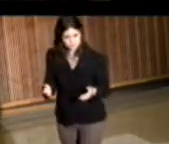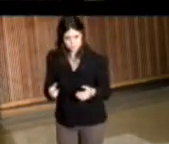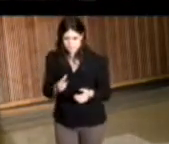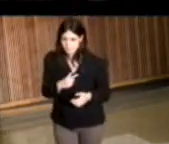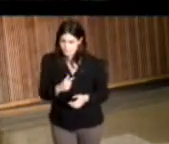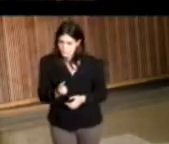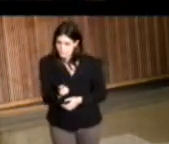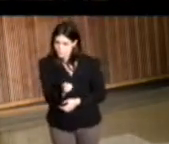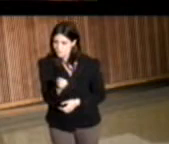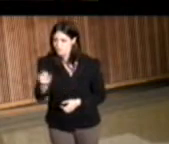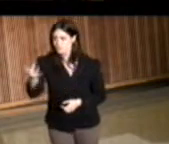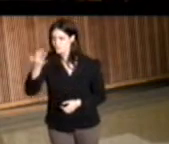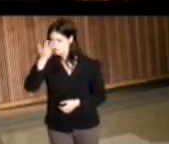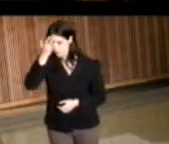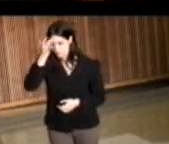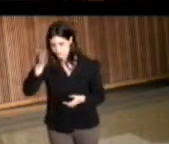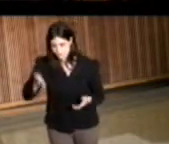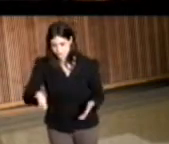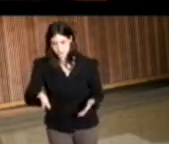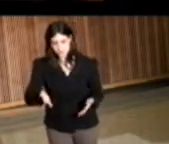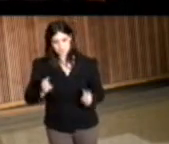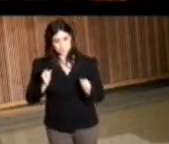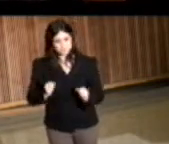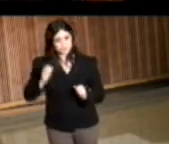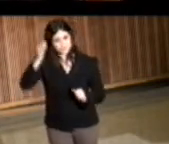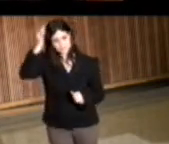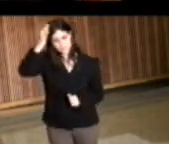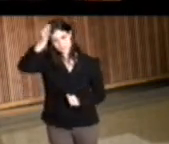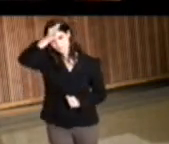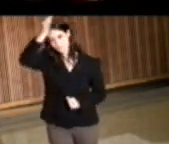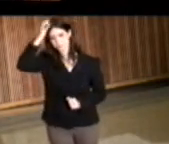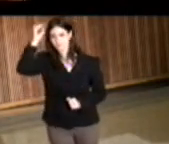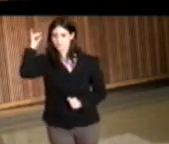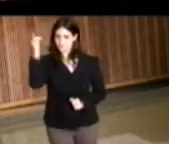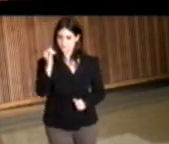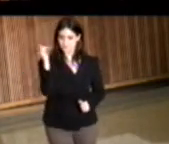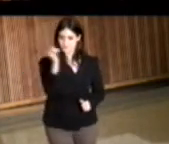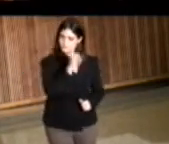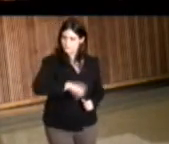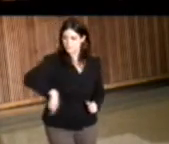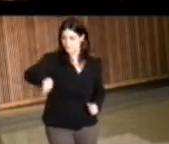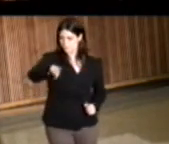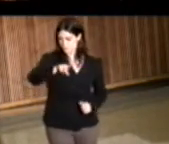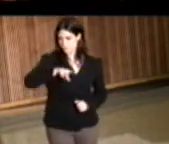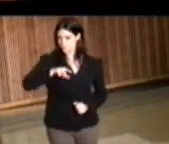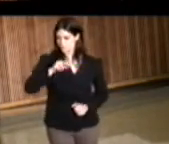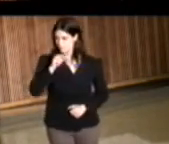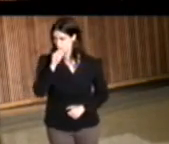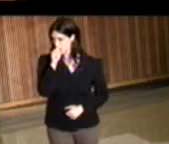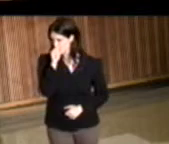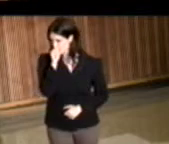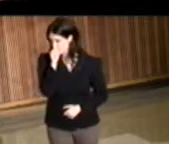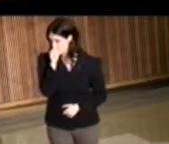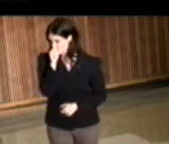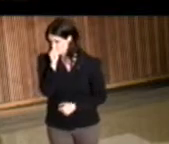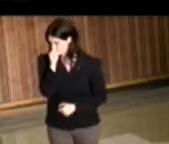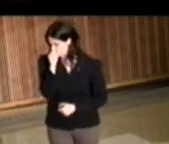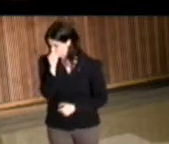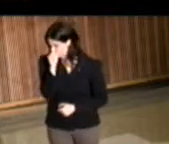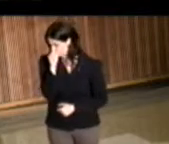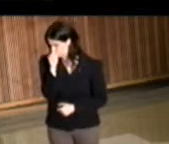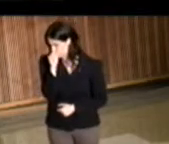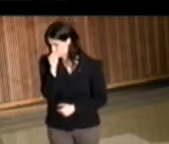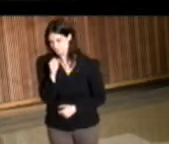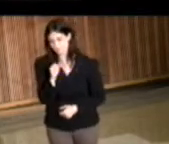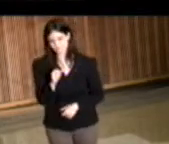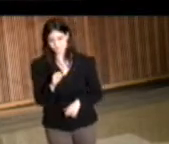quem o Espírito Santo de Deus está falando assim e você quer responder? Quando a gente decide ser amado por